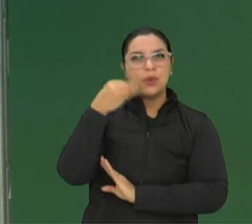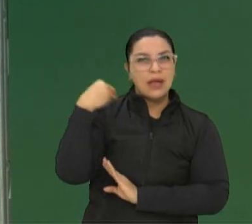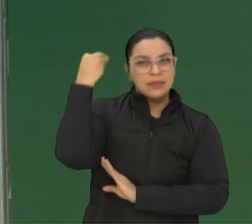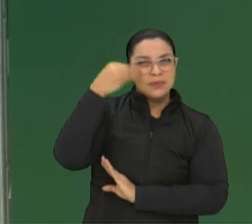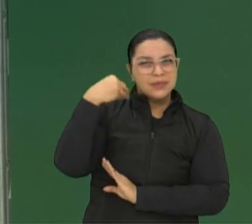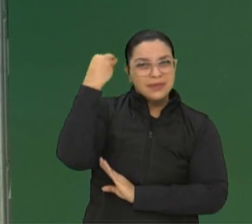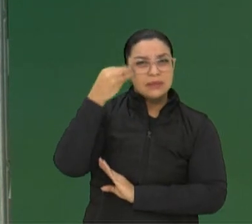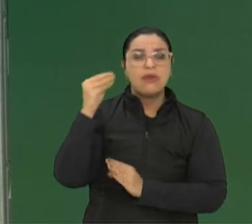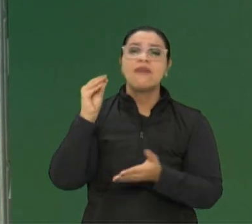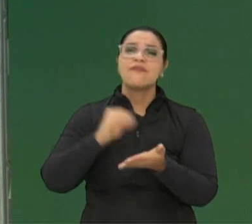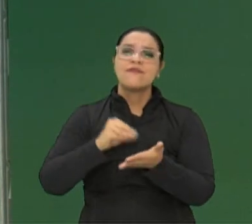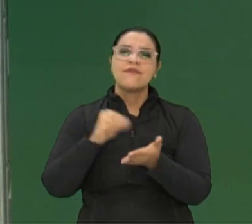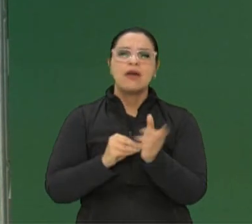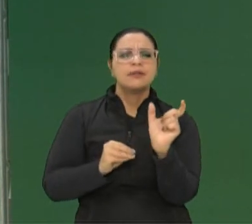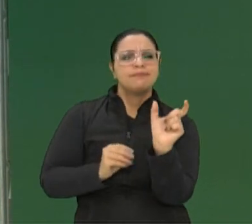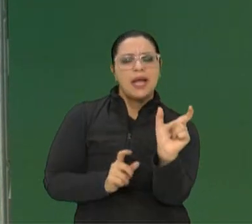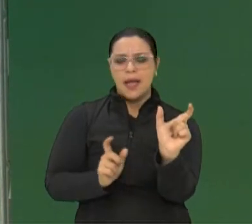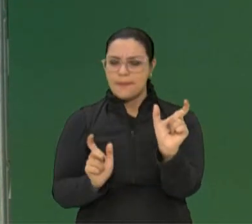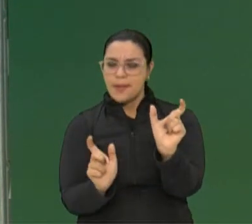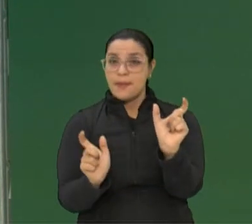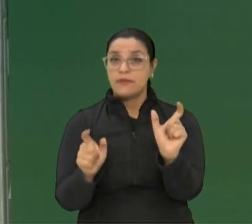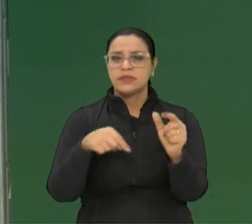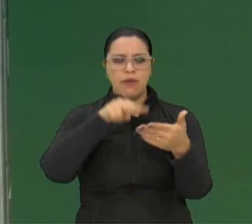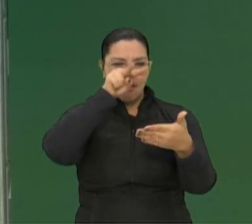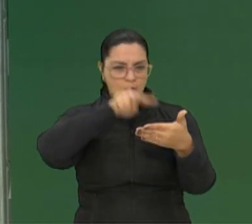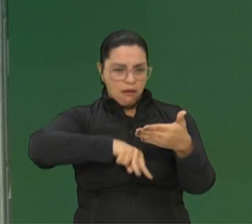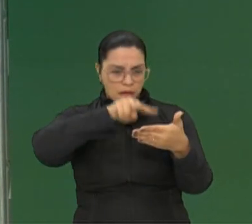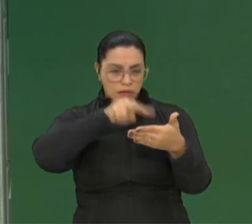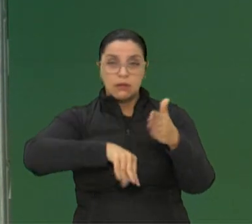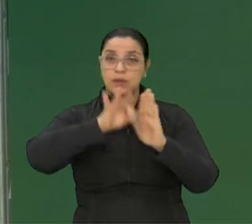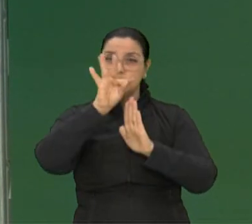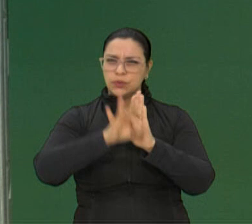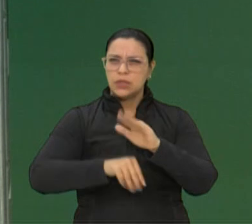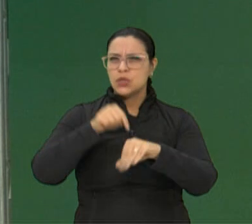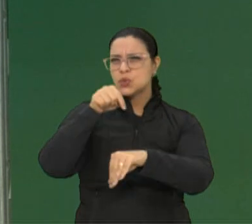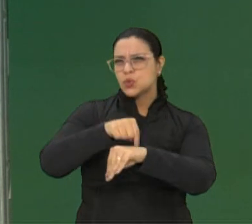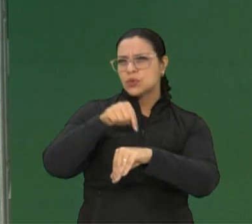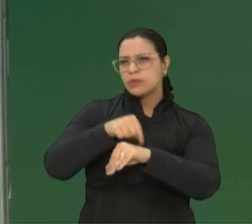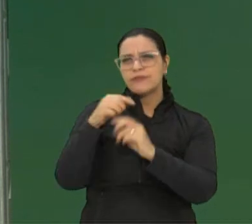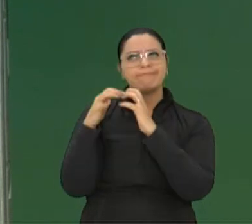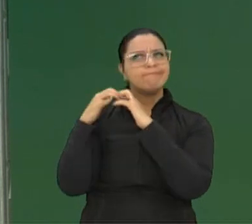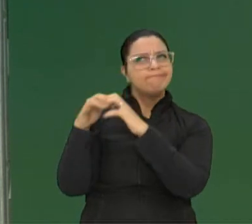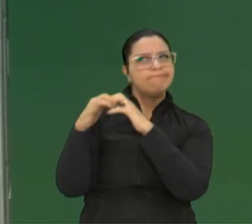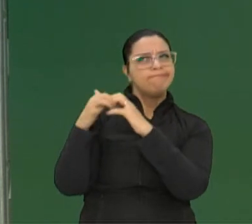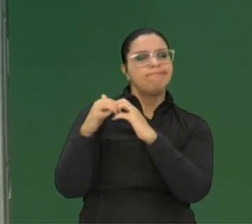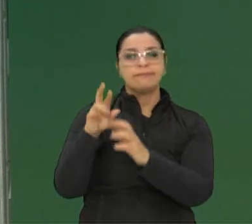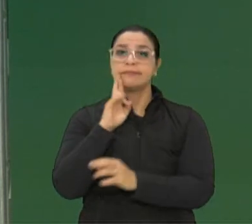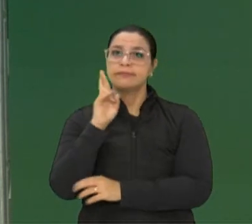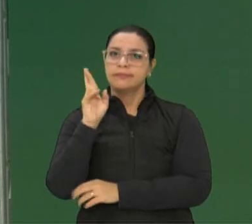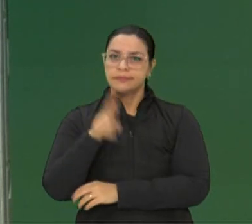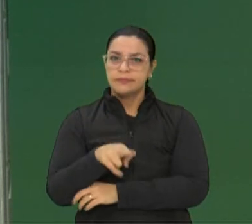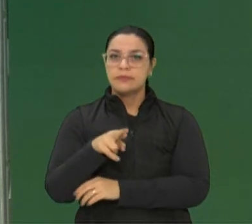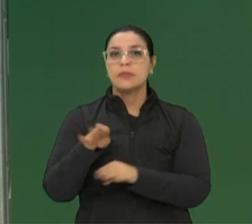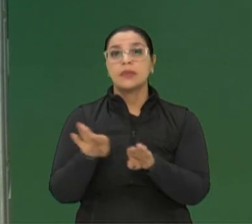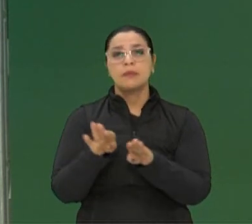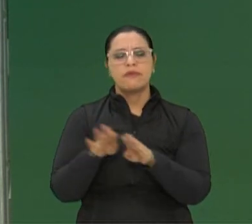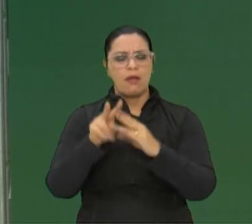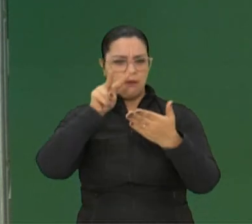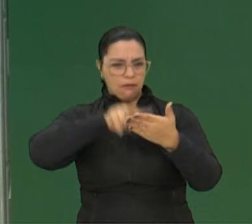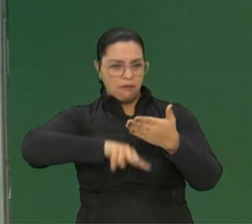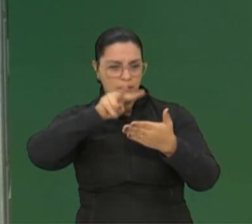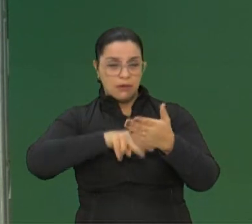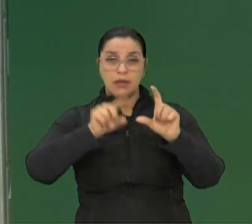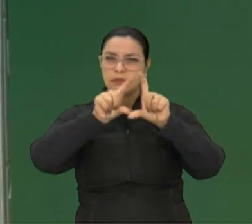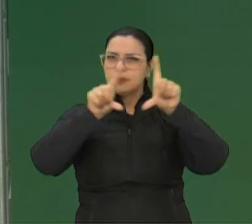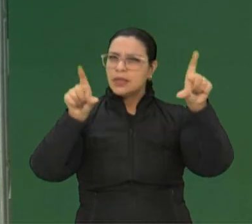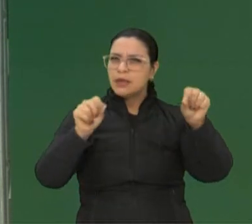algumas palavras aqui. Tá? Então, por gentileza, leia aí, né? Vou deixar um tempinho para você pensar, responder aqui, né? Leia o